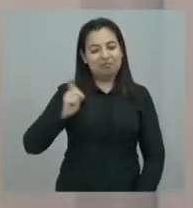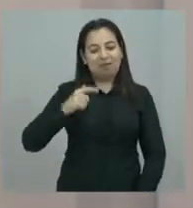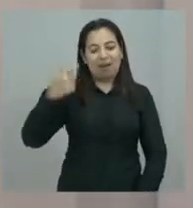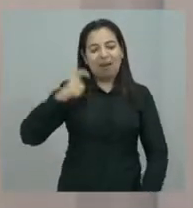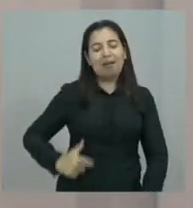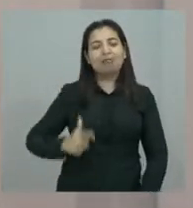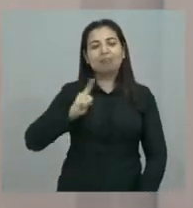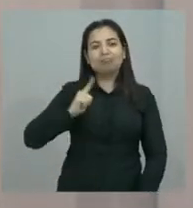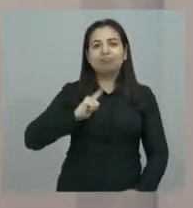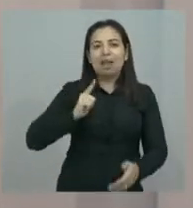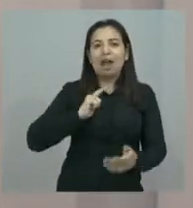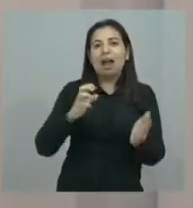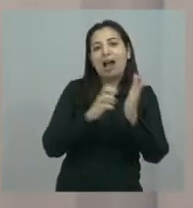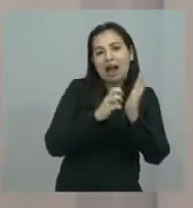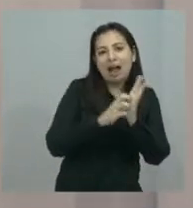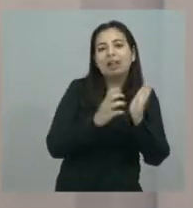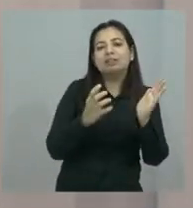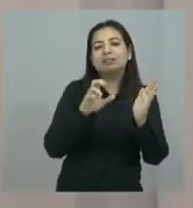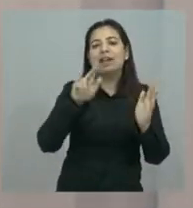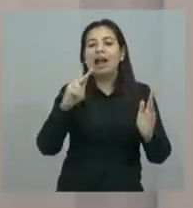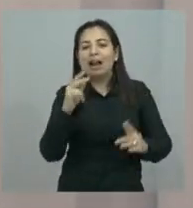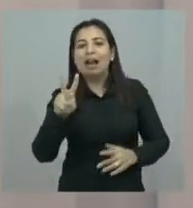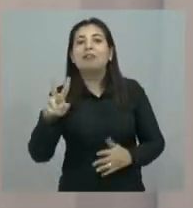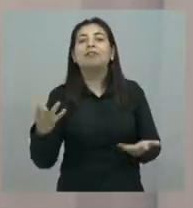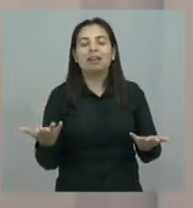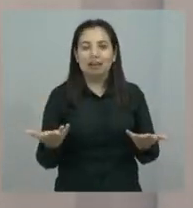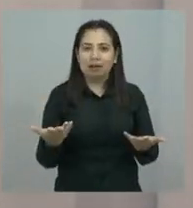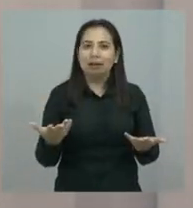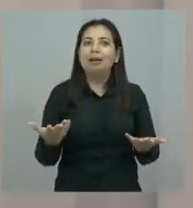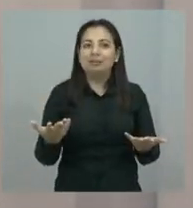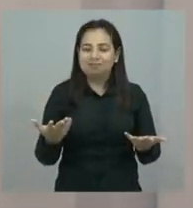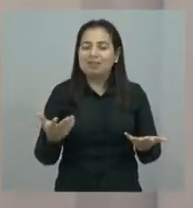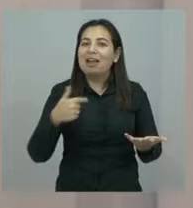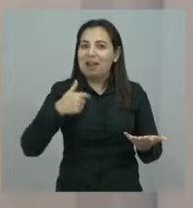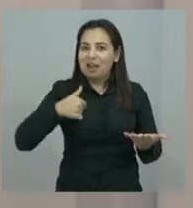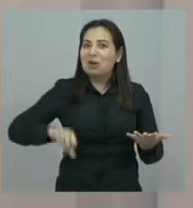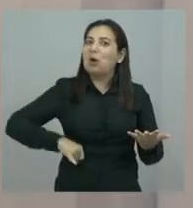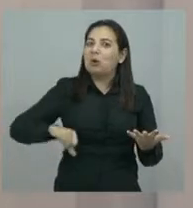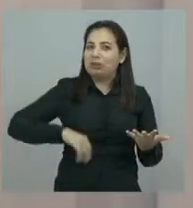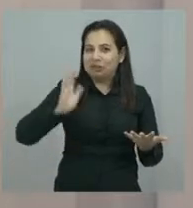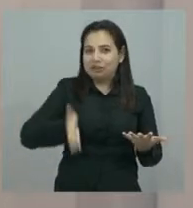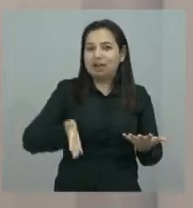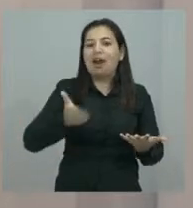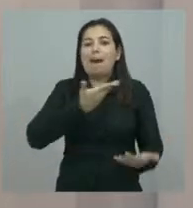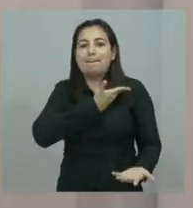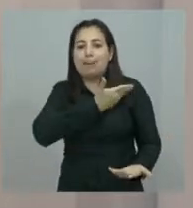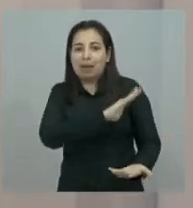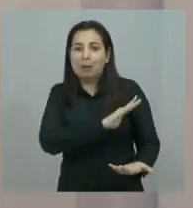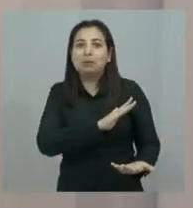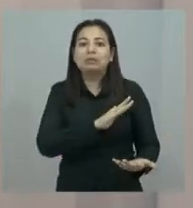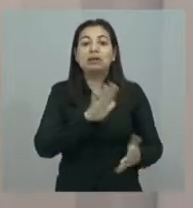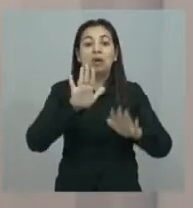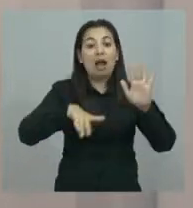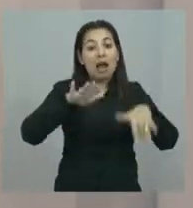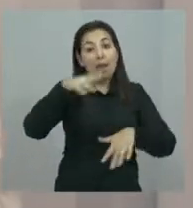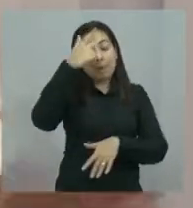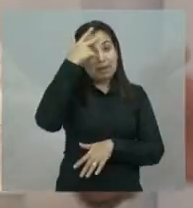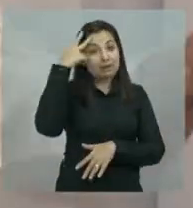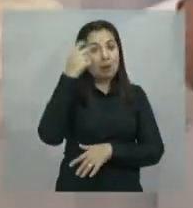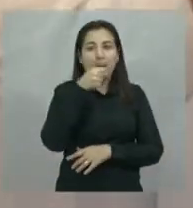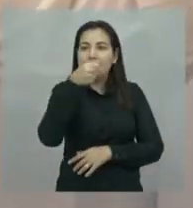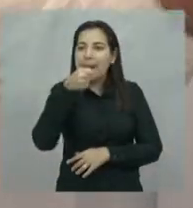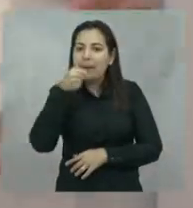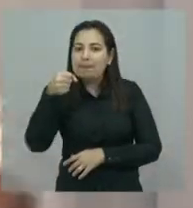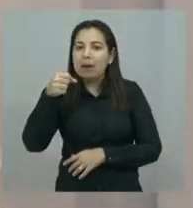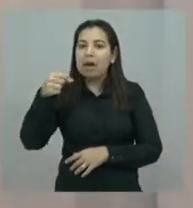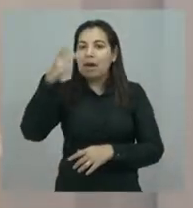do estigma. Eu já sofri certos preconceitos incríveis, assim, dando entrevista no Dia Mundial, nas praças,